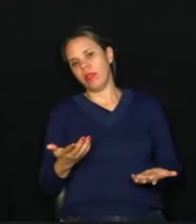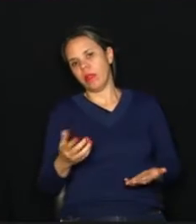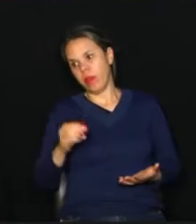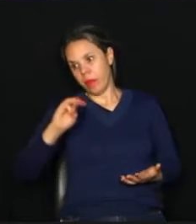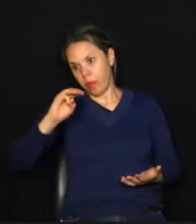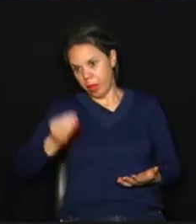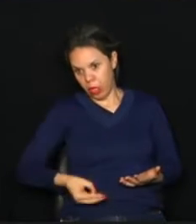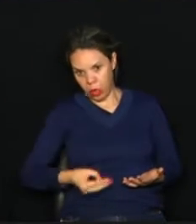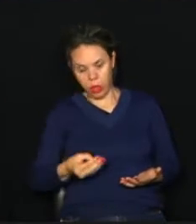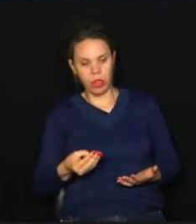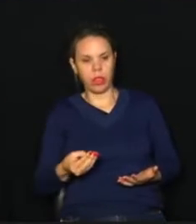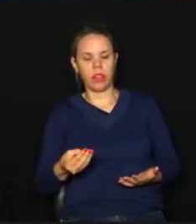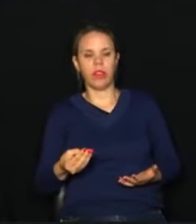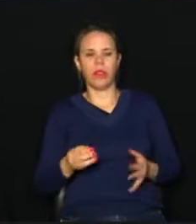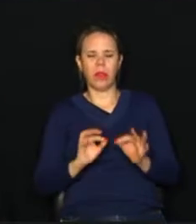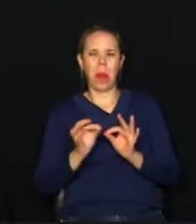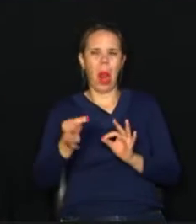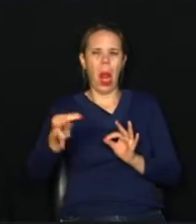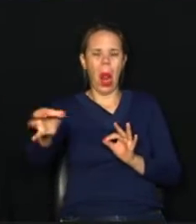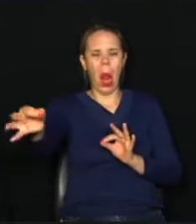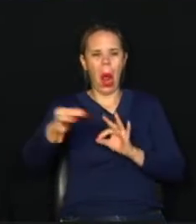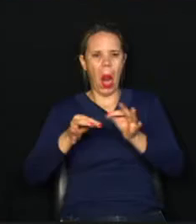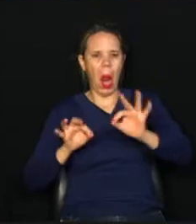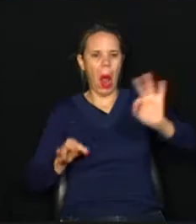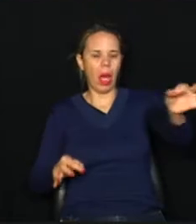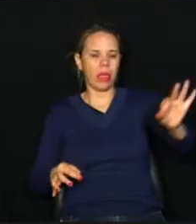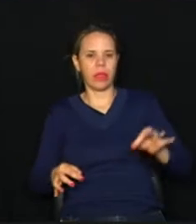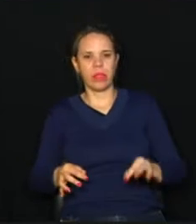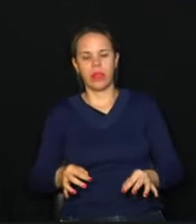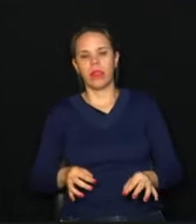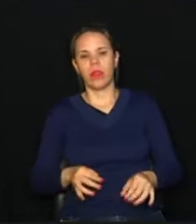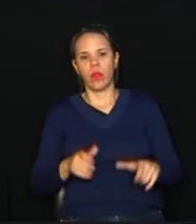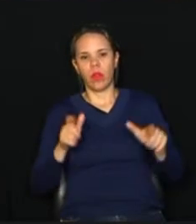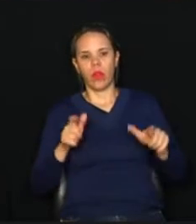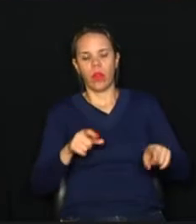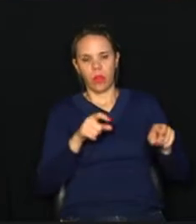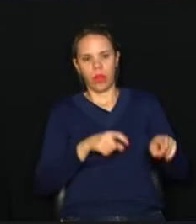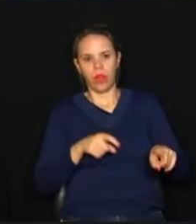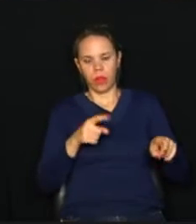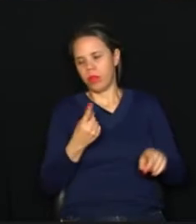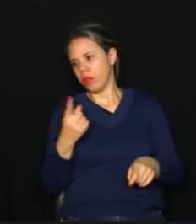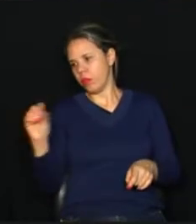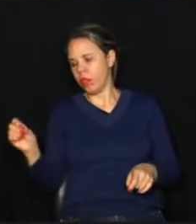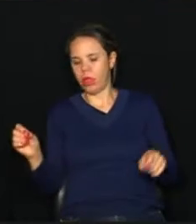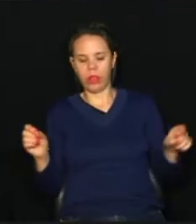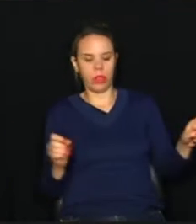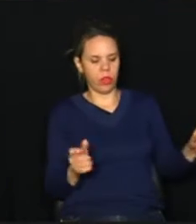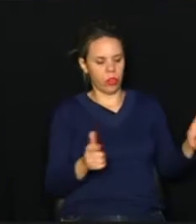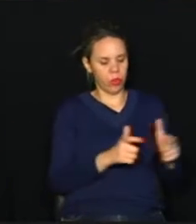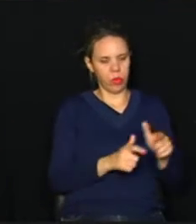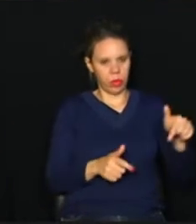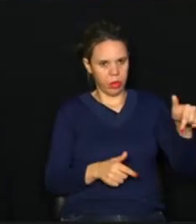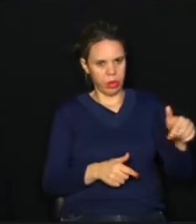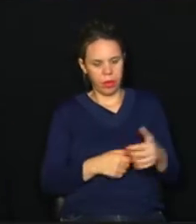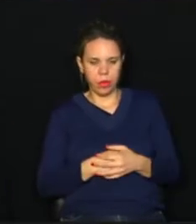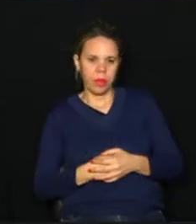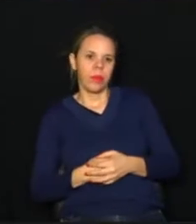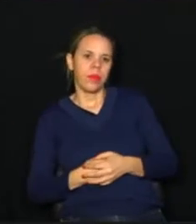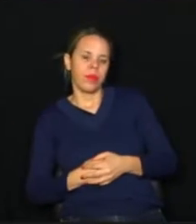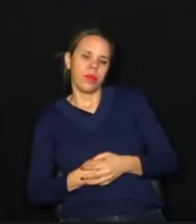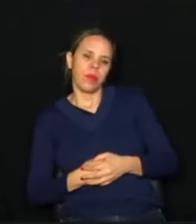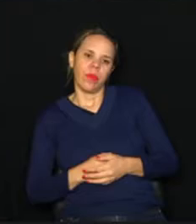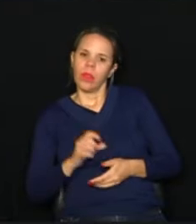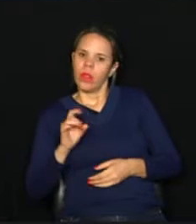área cultivada. Em compensação, as pastagens, que eram de 10, caíram para 7. Mas não foram só